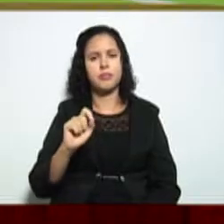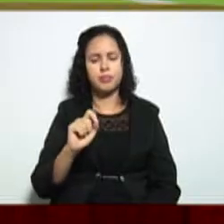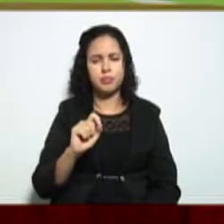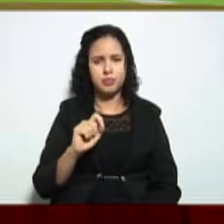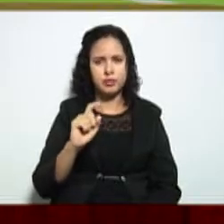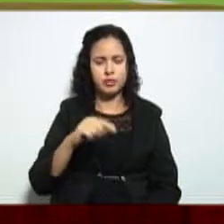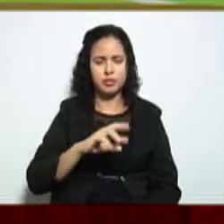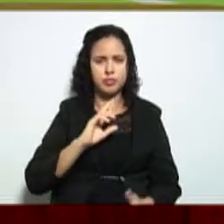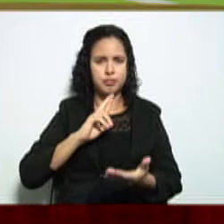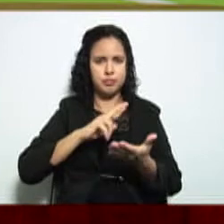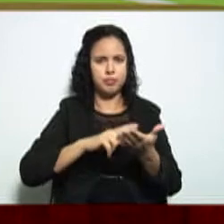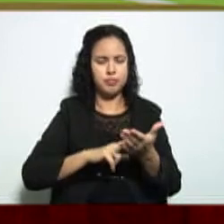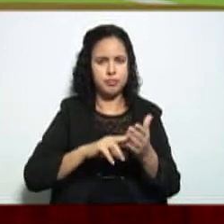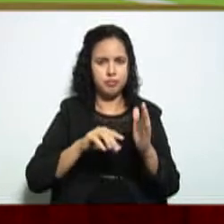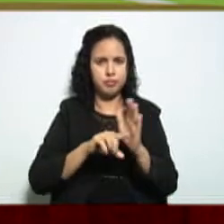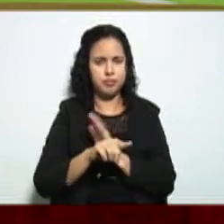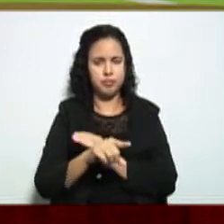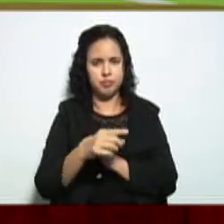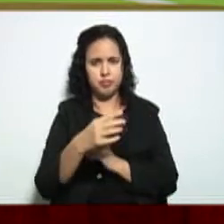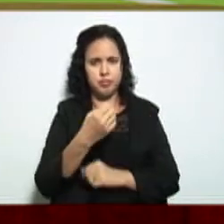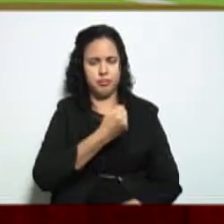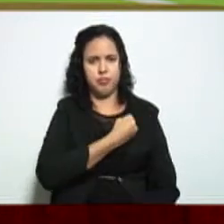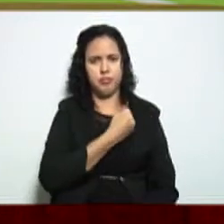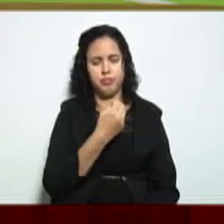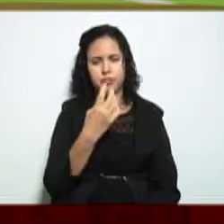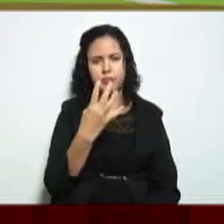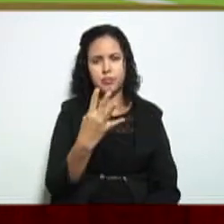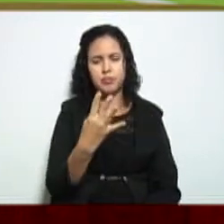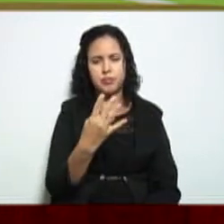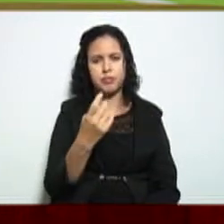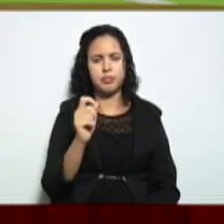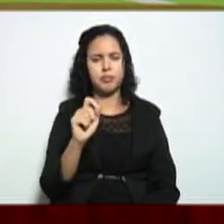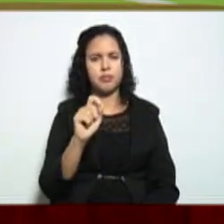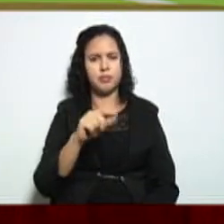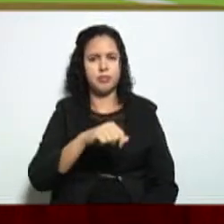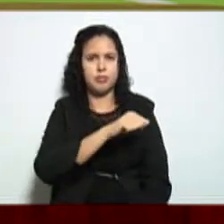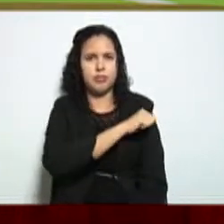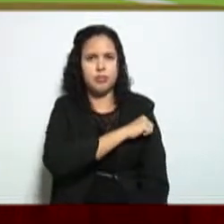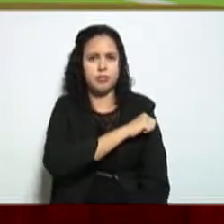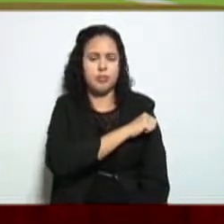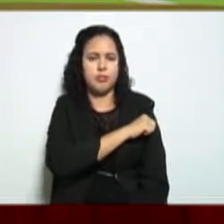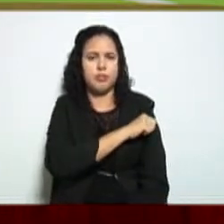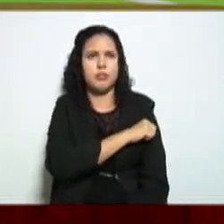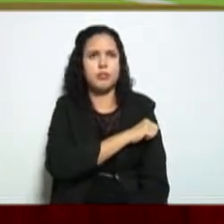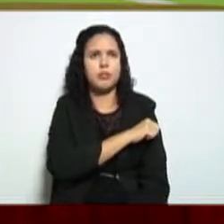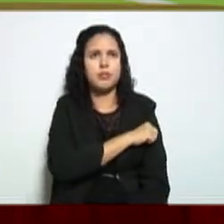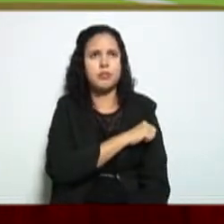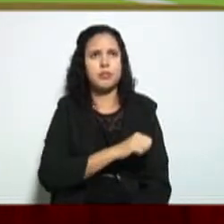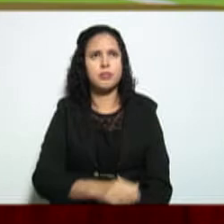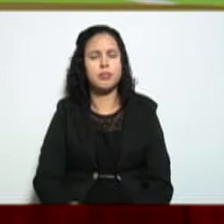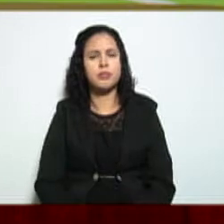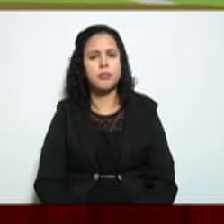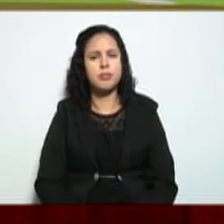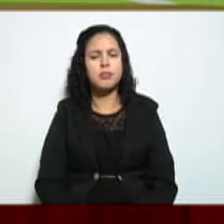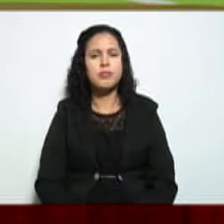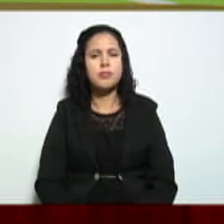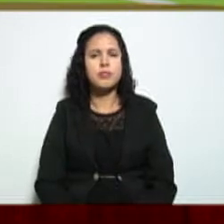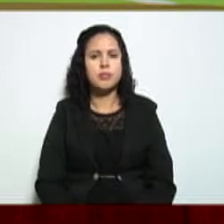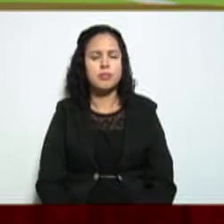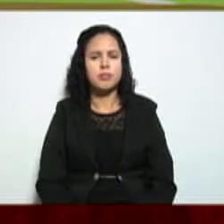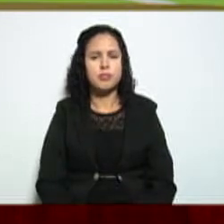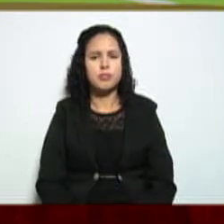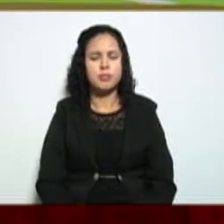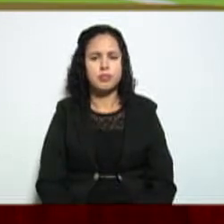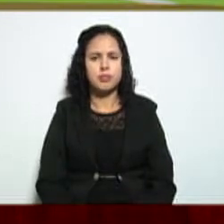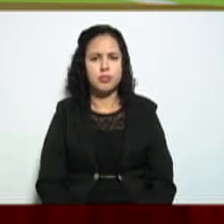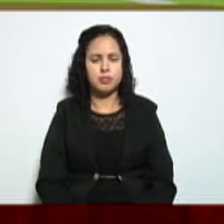a resposta da questão número 4, que é do aluno, aluna,